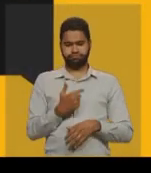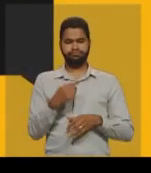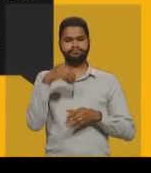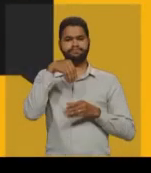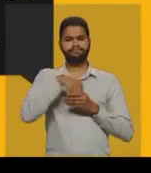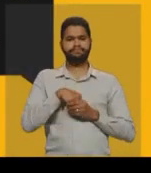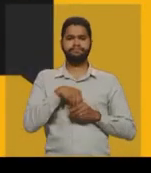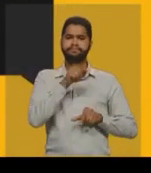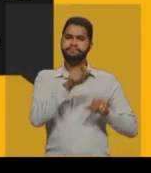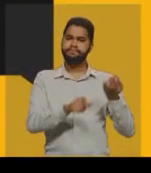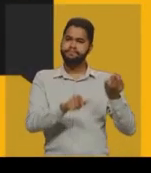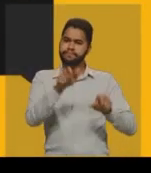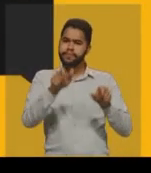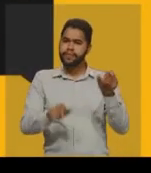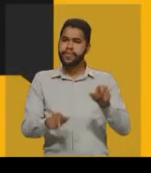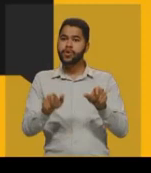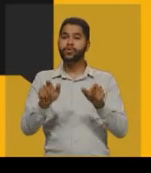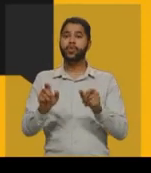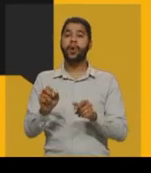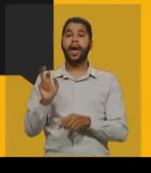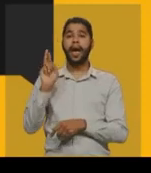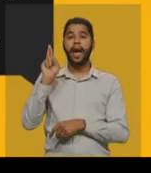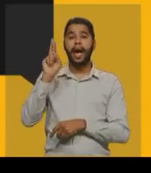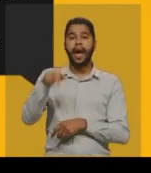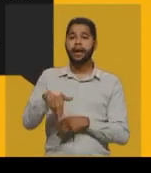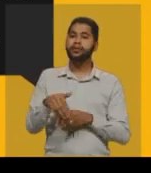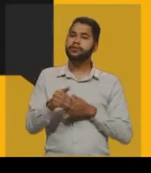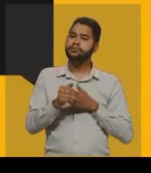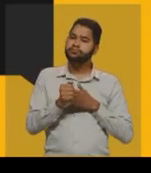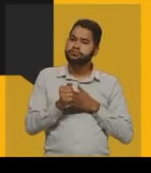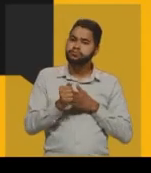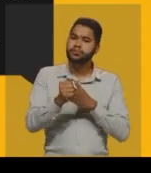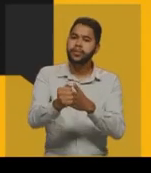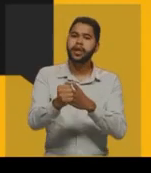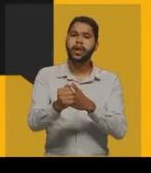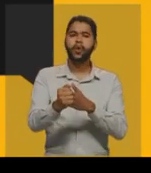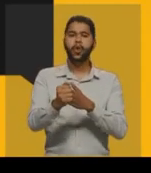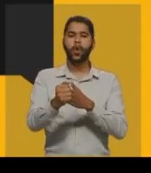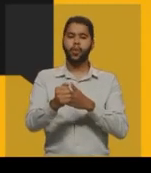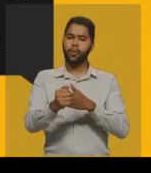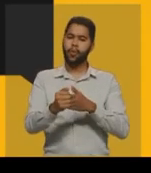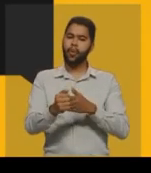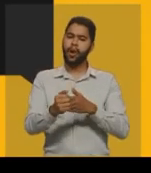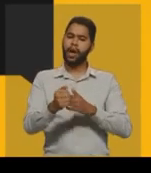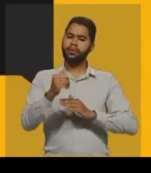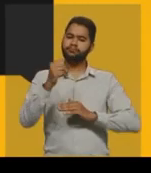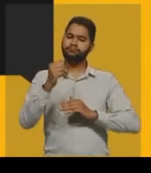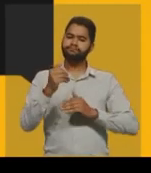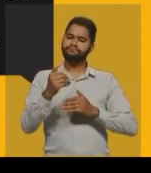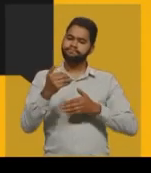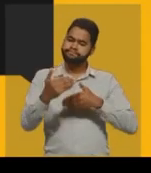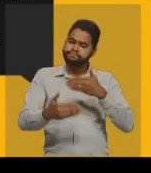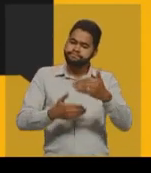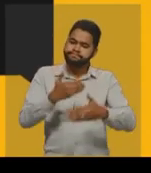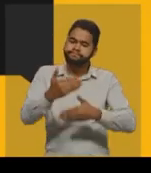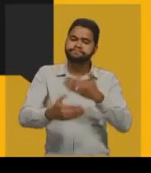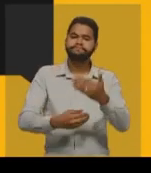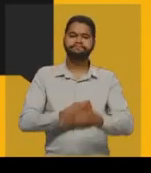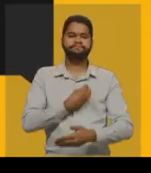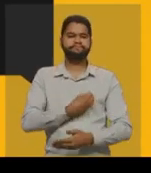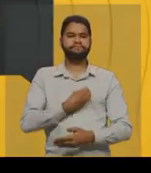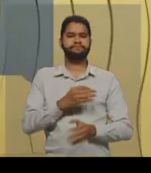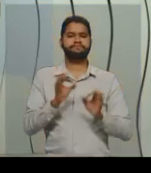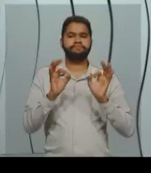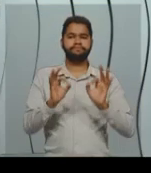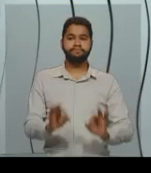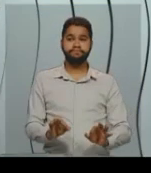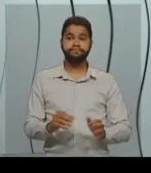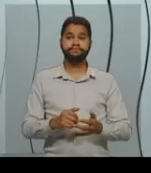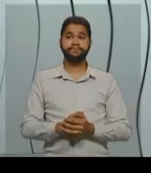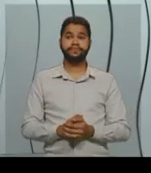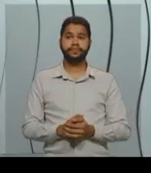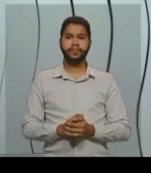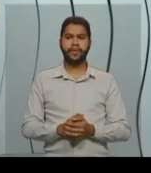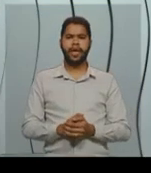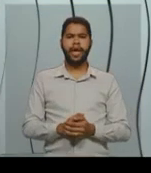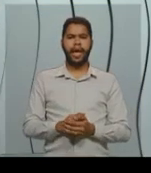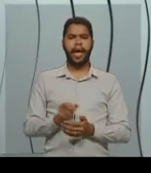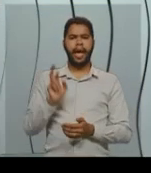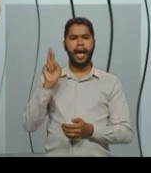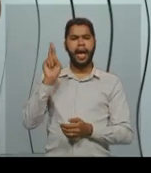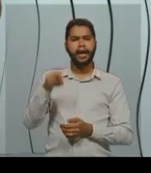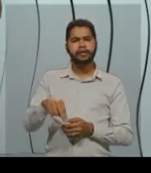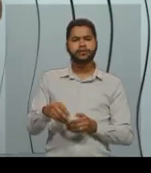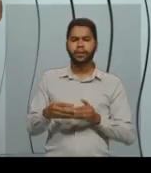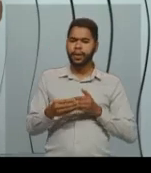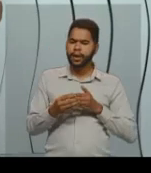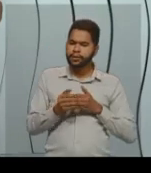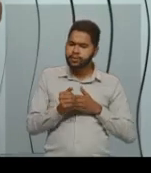A razão vai conduzir o homem à prática da virtude. Então, a razão conduz o homem na prática da